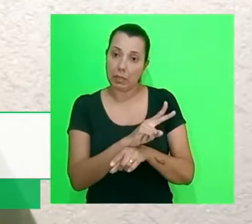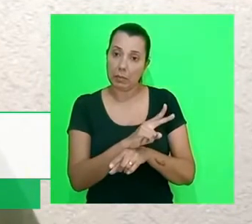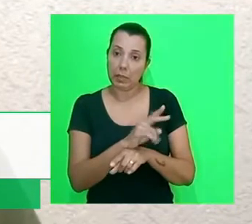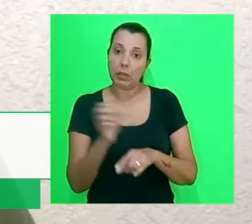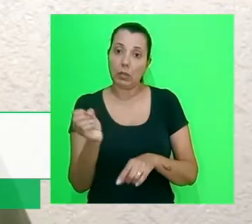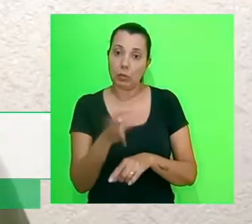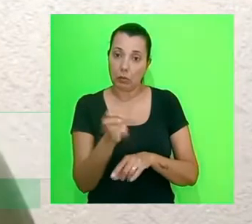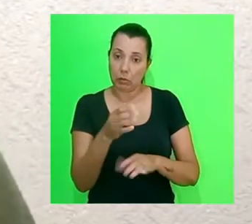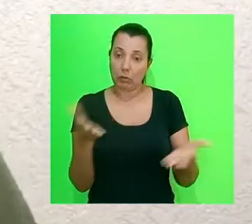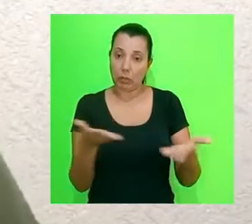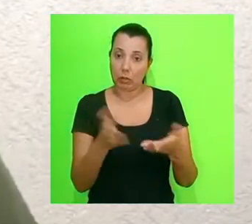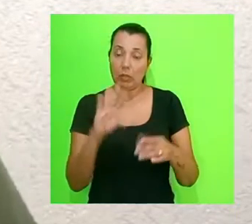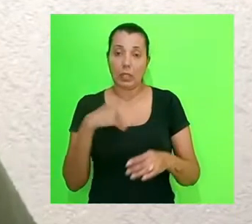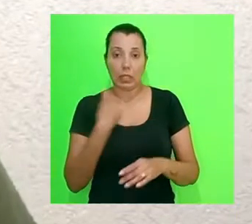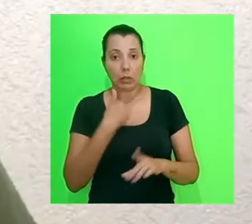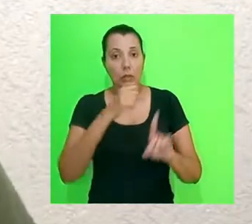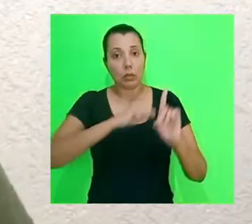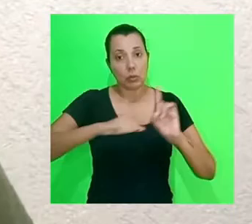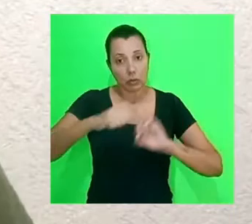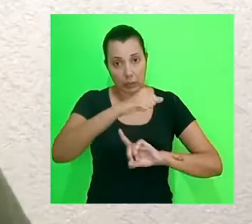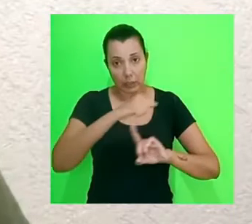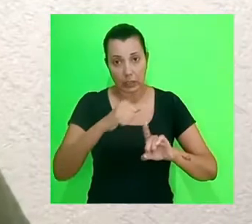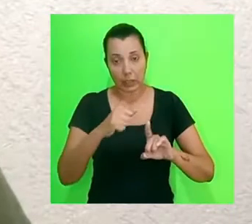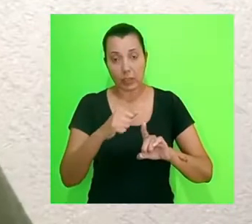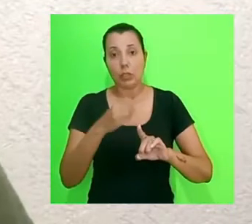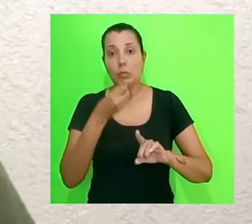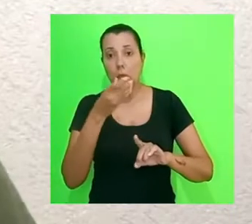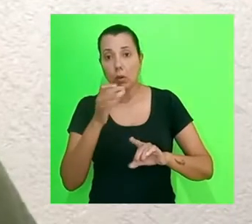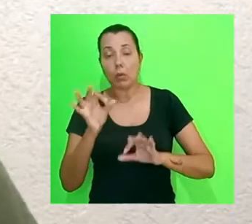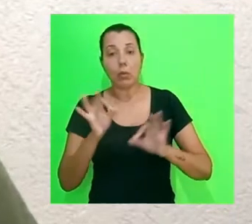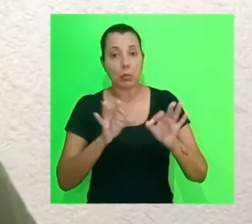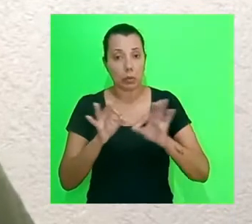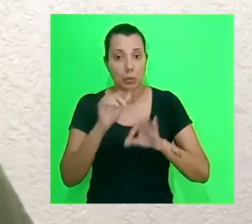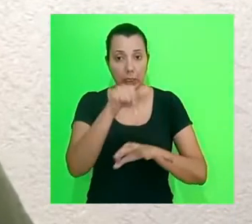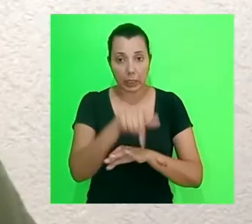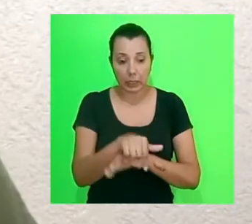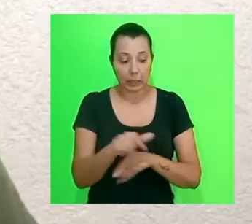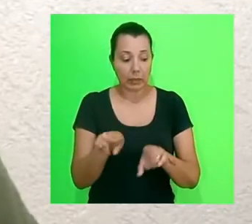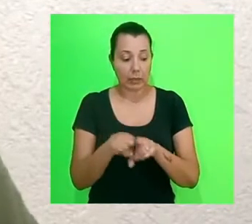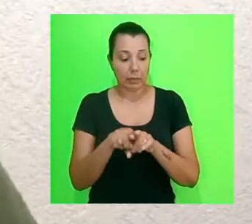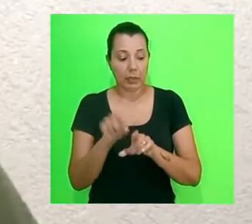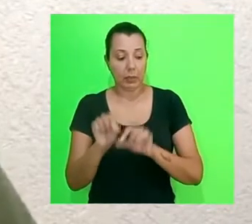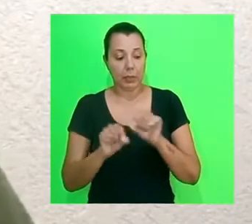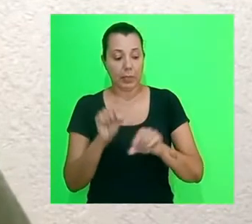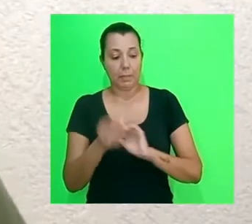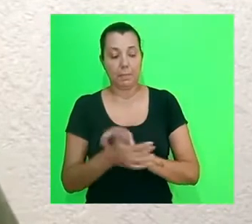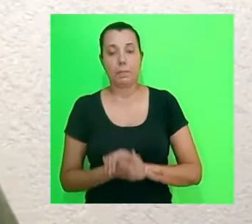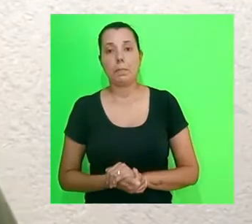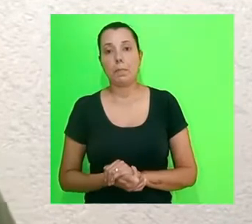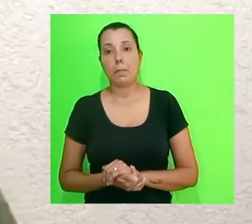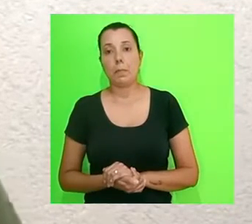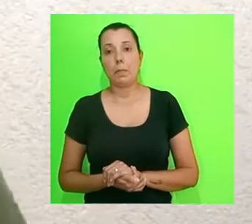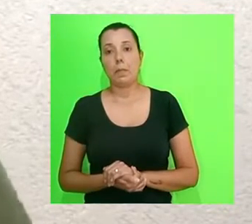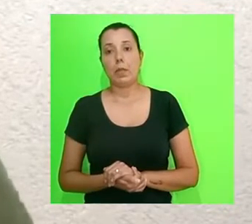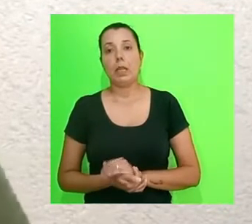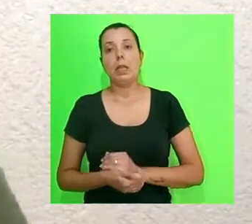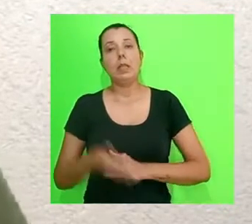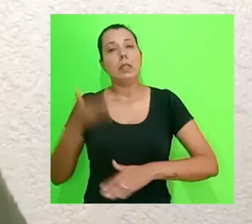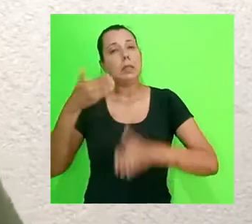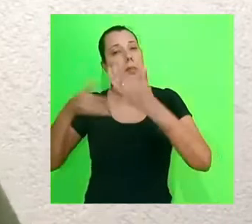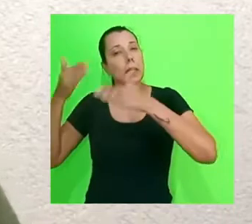direitos, e infelizmente nós estamos vendo aí no atual governo o desmantelo das políticas públicas que